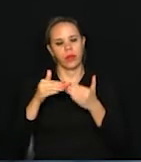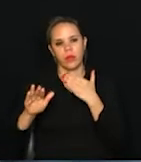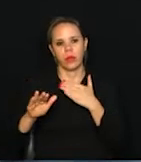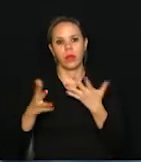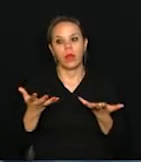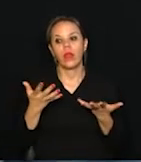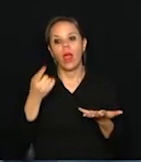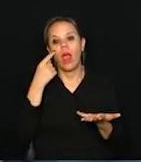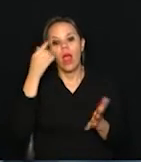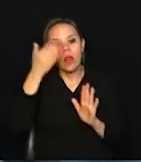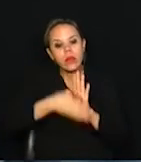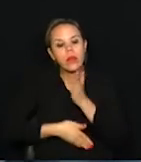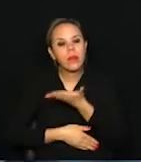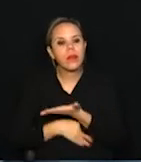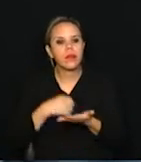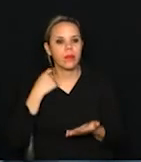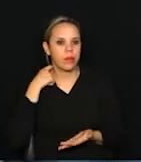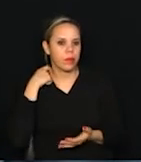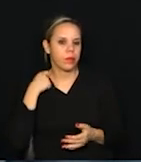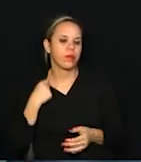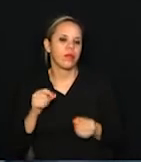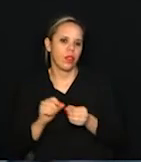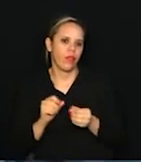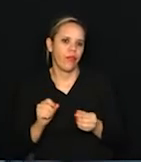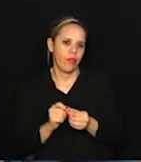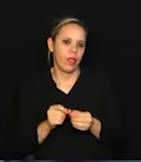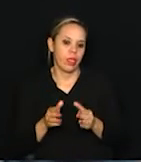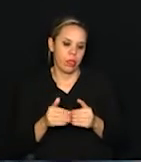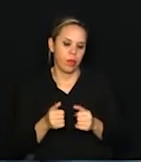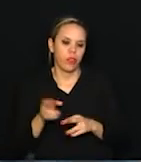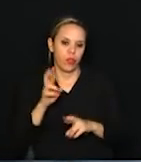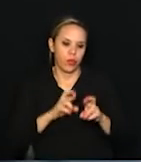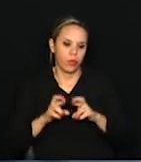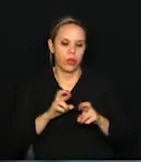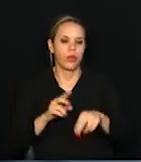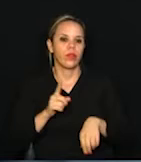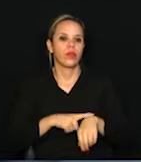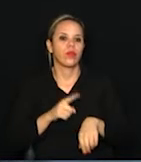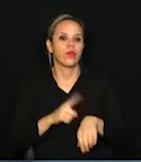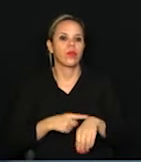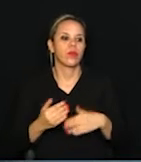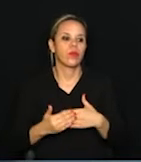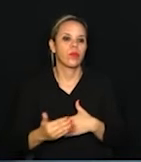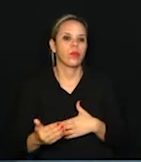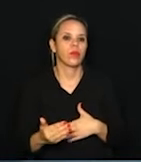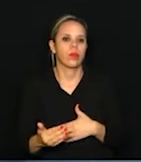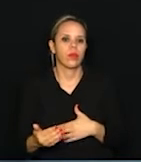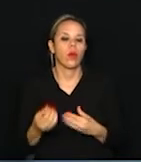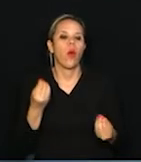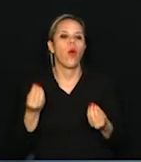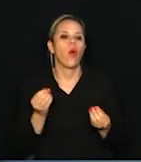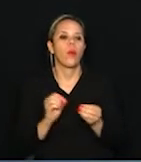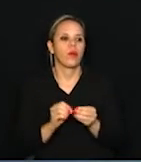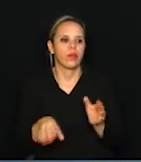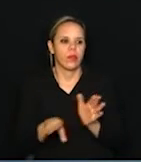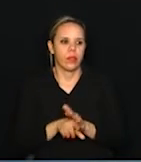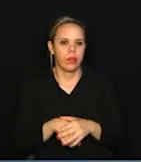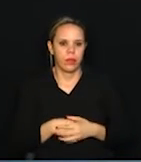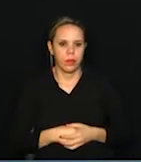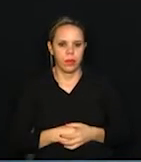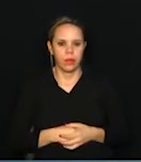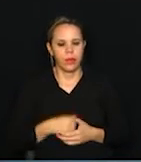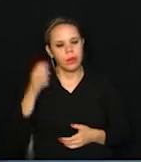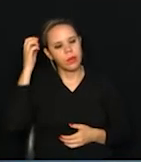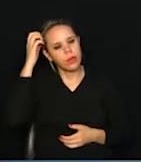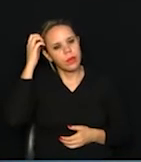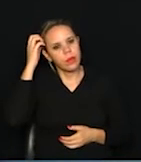quero entrar com recurso. Estes prazos para o recurso, como é que ficam? Tá certo? A